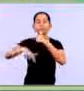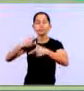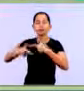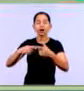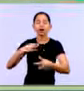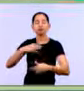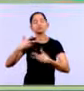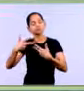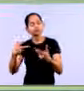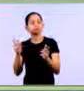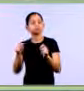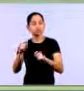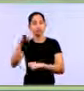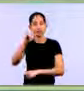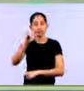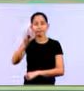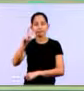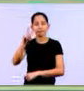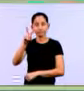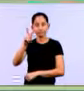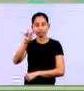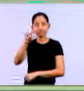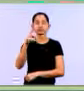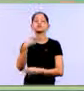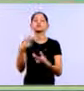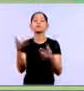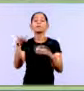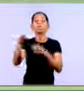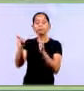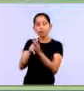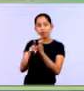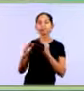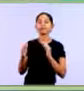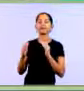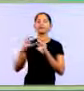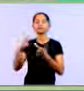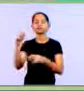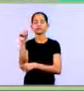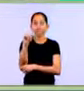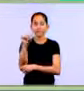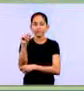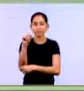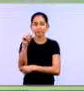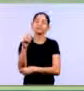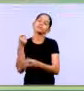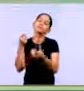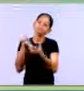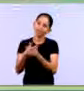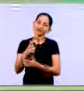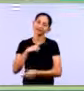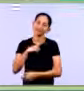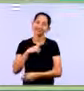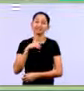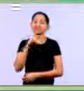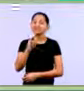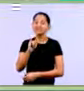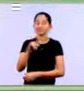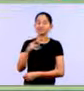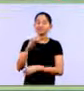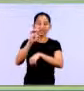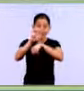e o IPVA, que é o Imposto sobre a Propriedade de Veículos Automotores. Lembrando que somente o